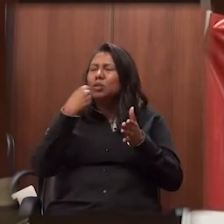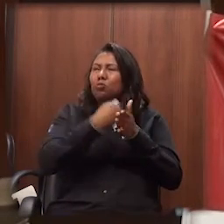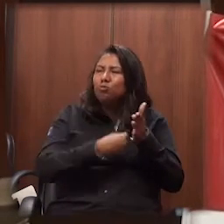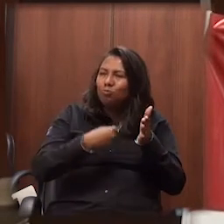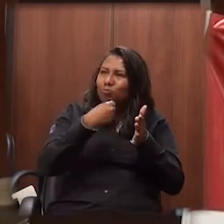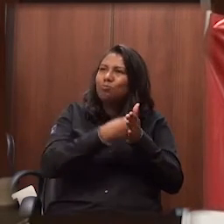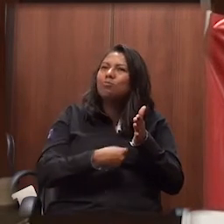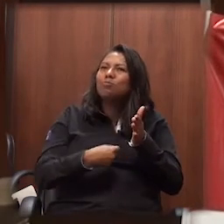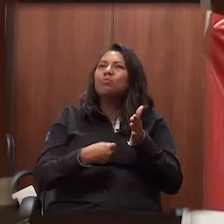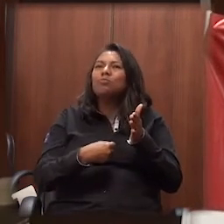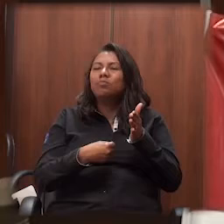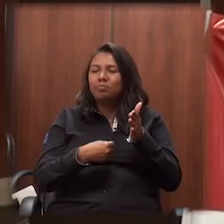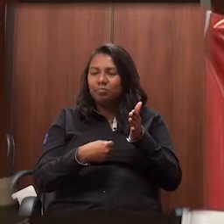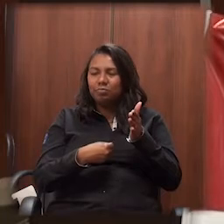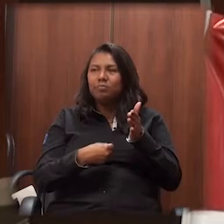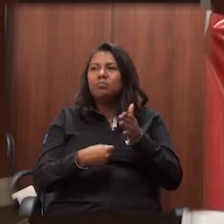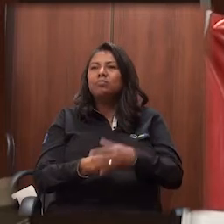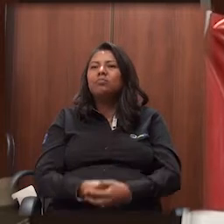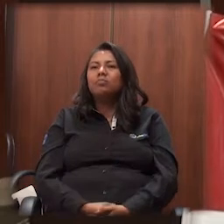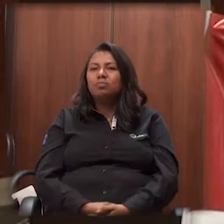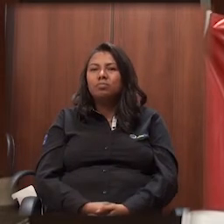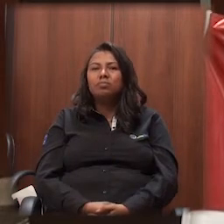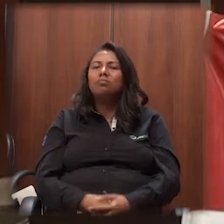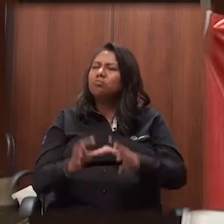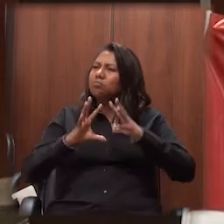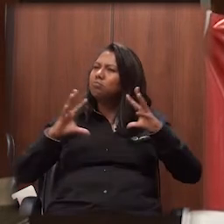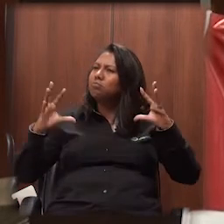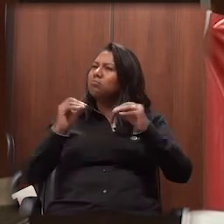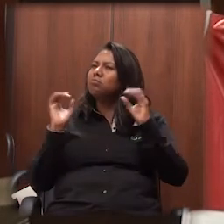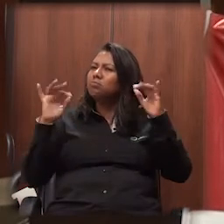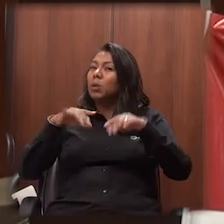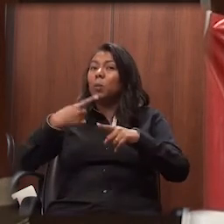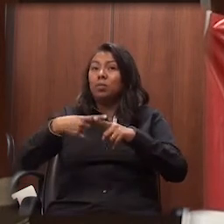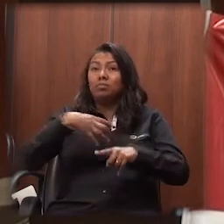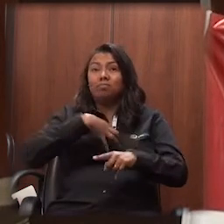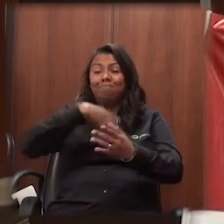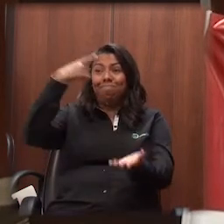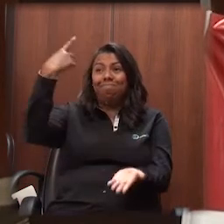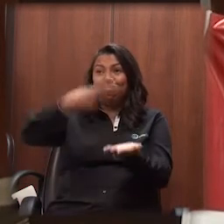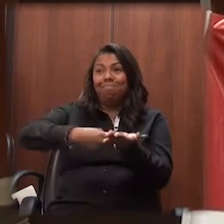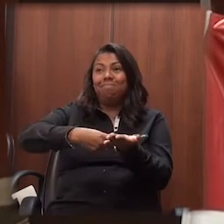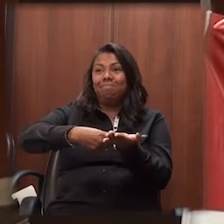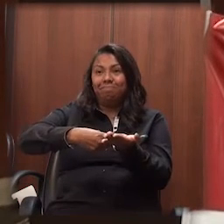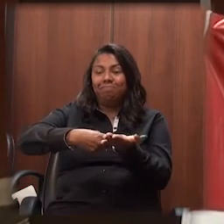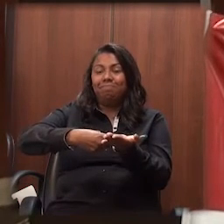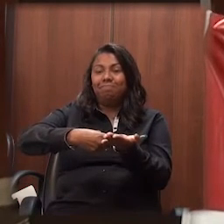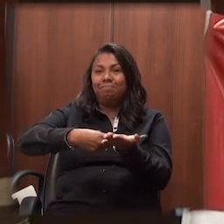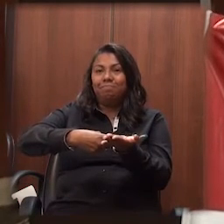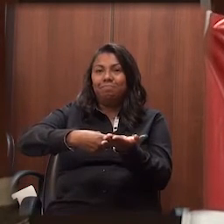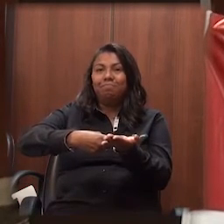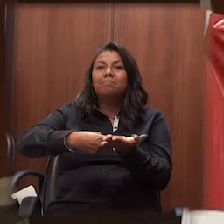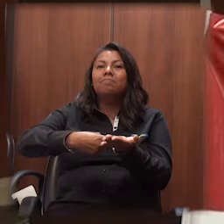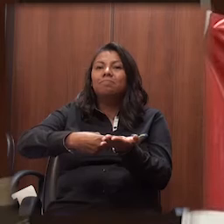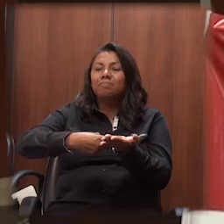Bittar pontuou, e a Vitória também. Então todos vieram pelo compromisso, né, com a